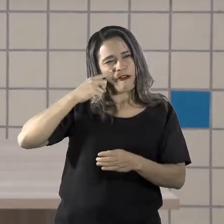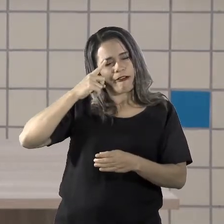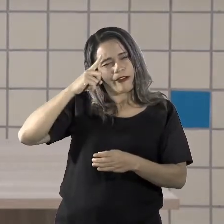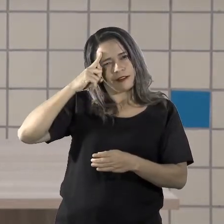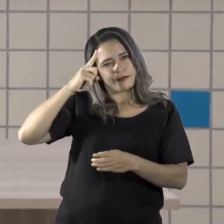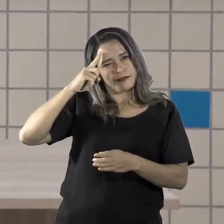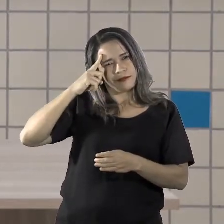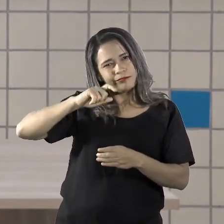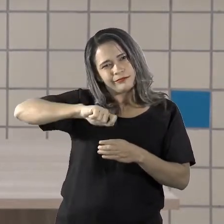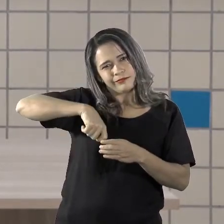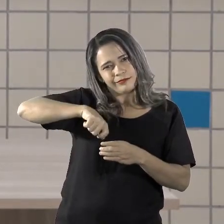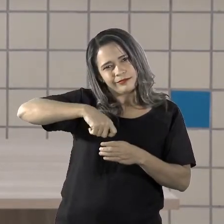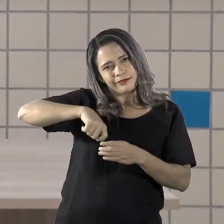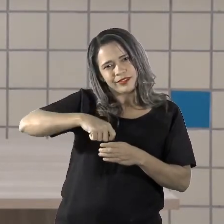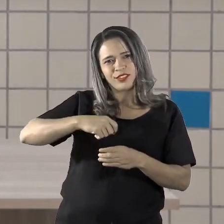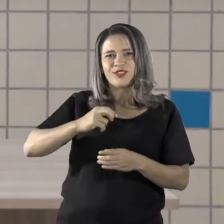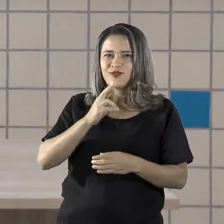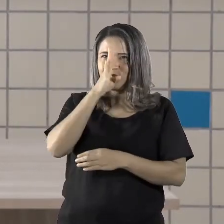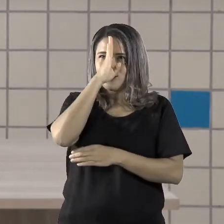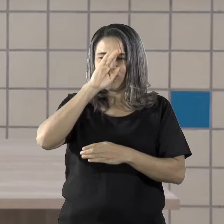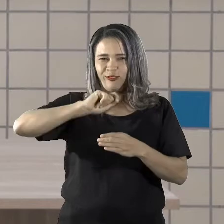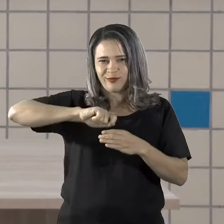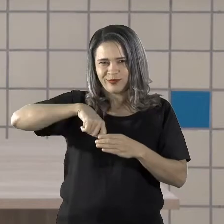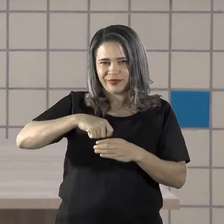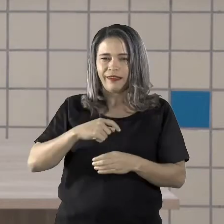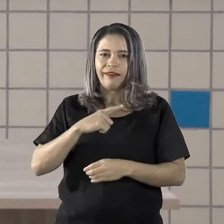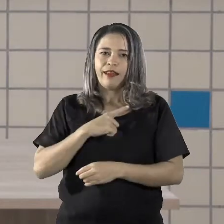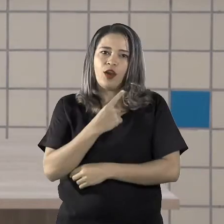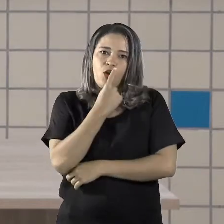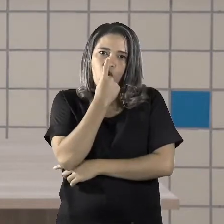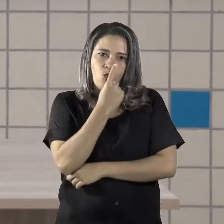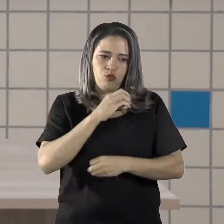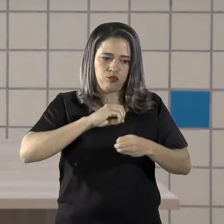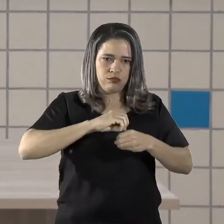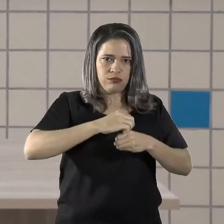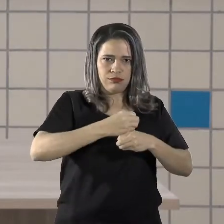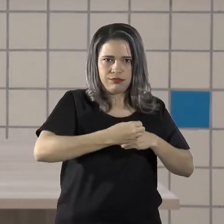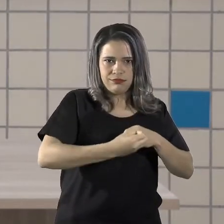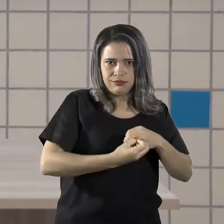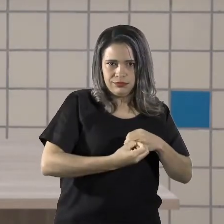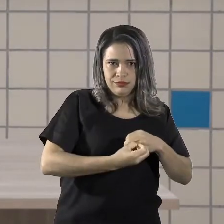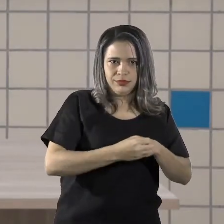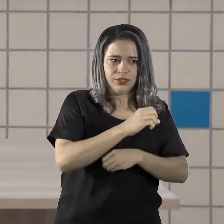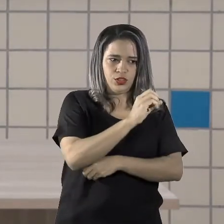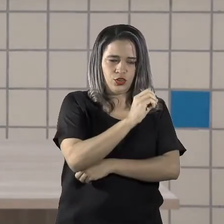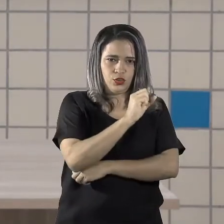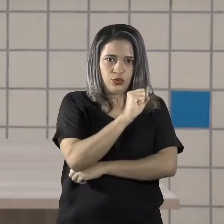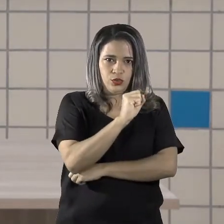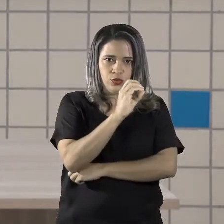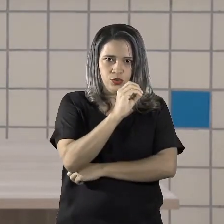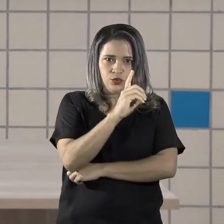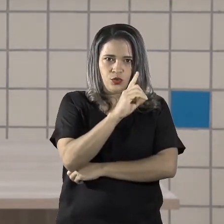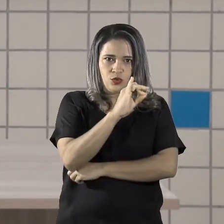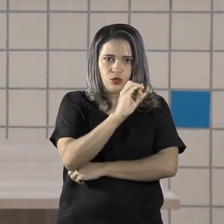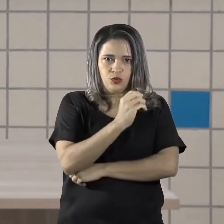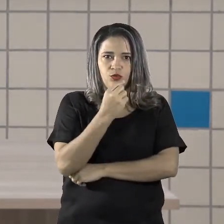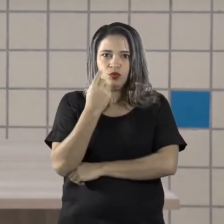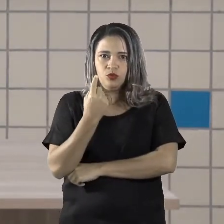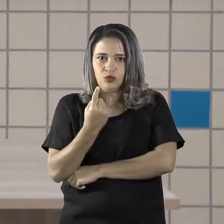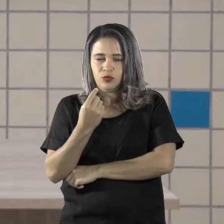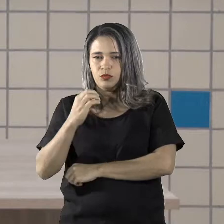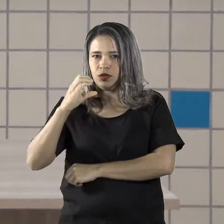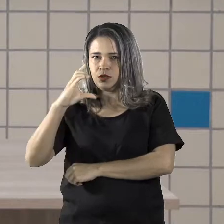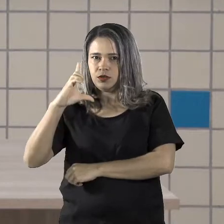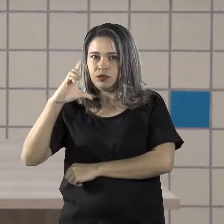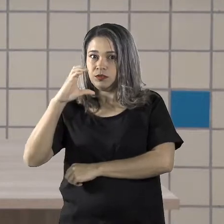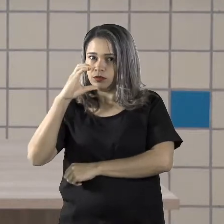salgando a nossa comida, nosso almoço. Ele é formado por uma molécula de sódio e uma molécula de cloro. Nós temos o